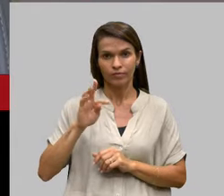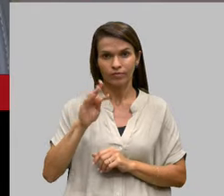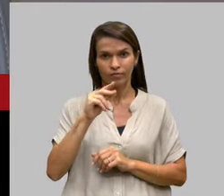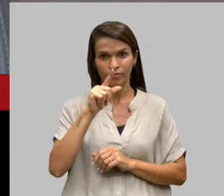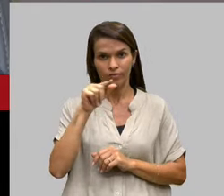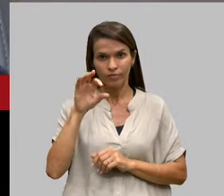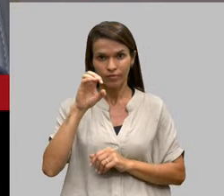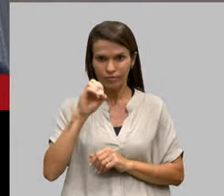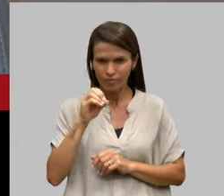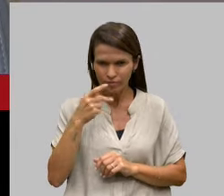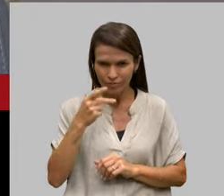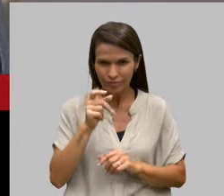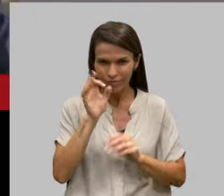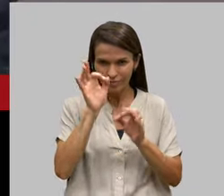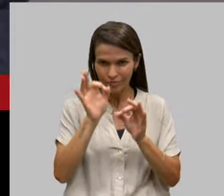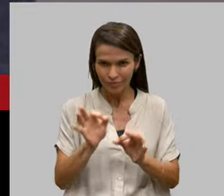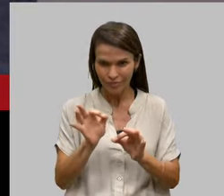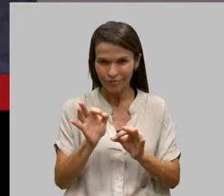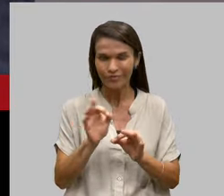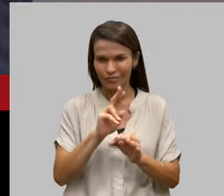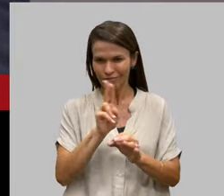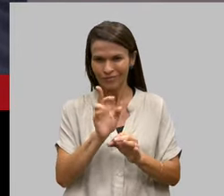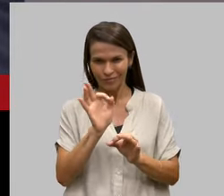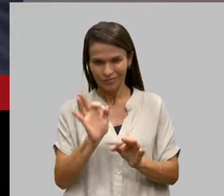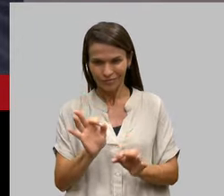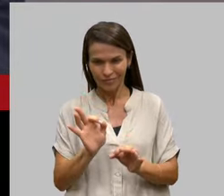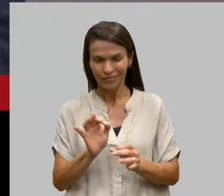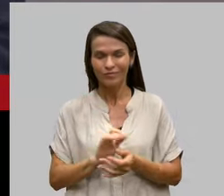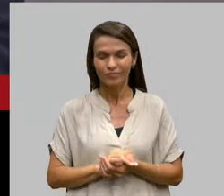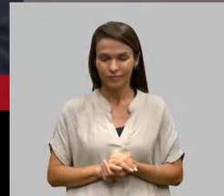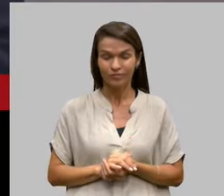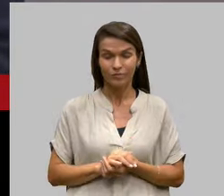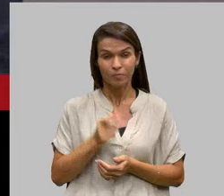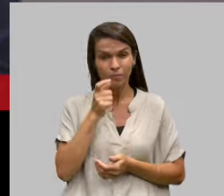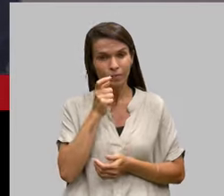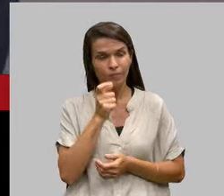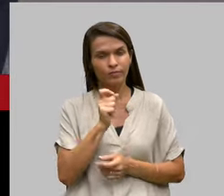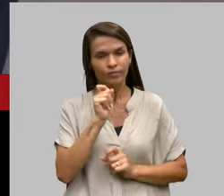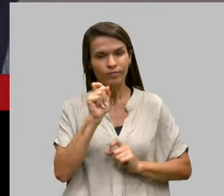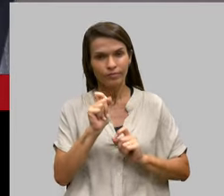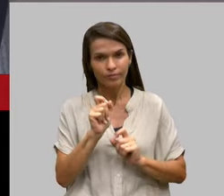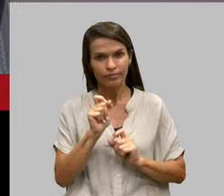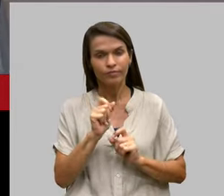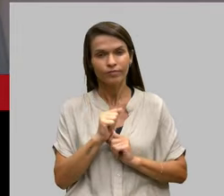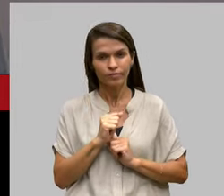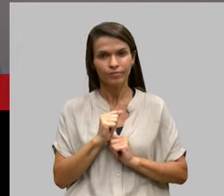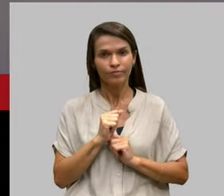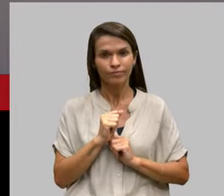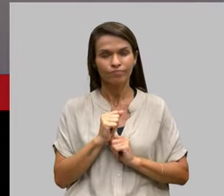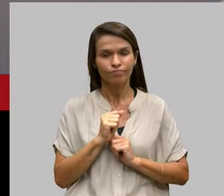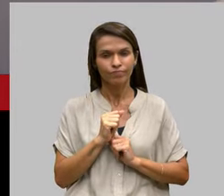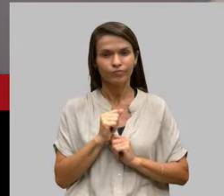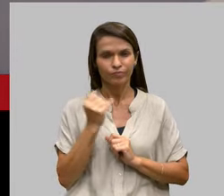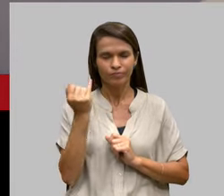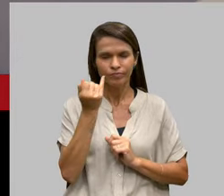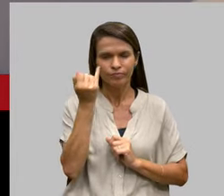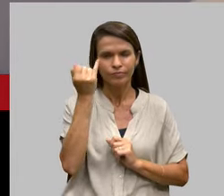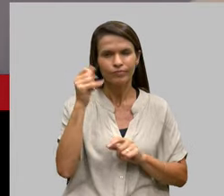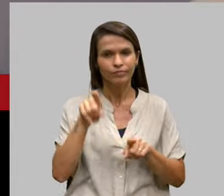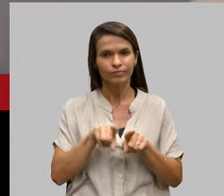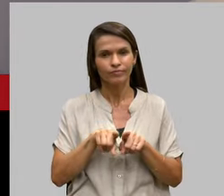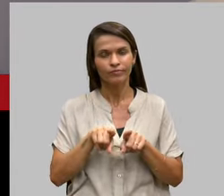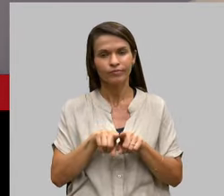falei certo isso é muito interessante né e e e muito profico e muito